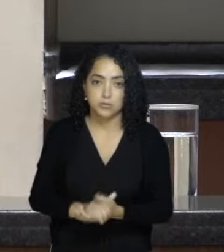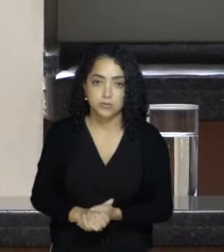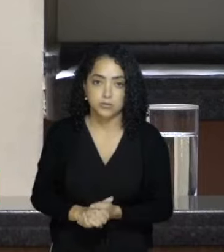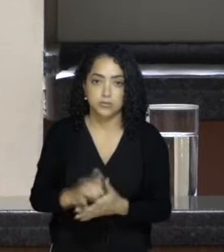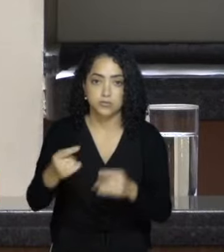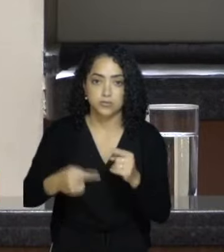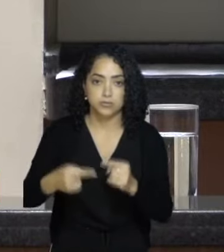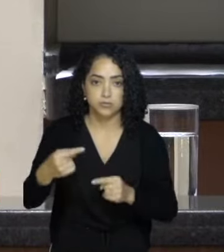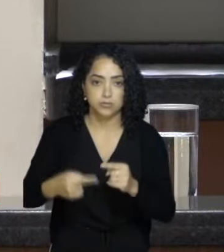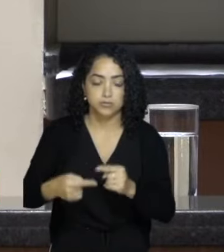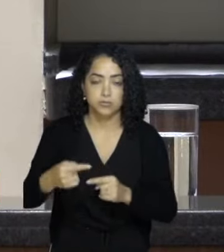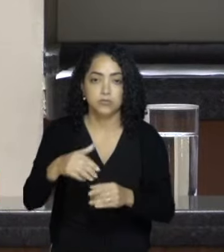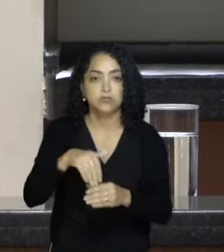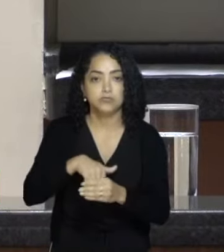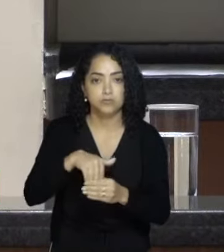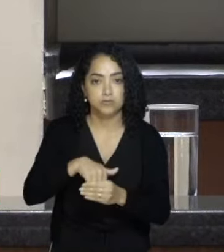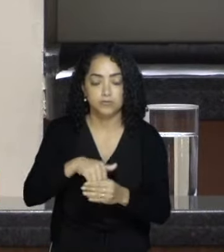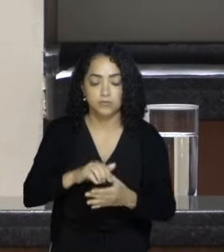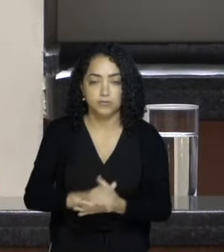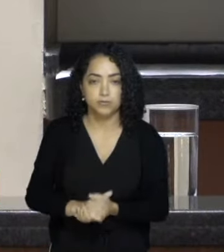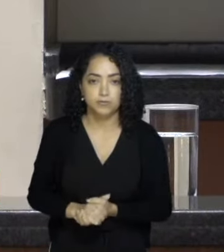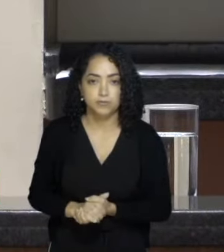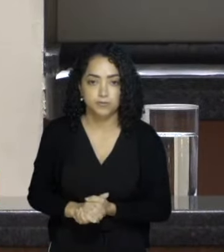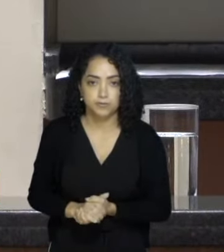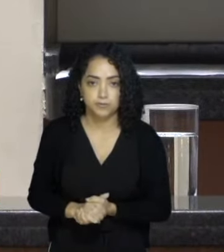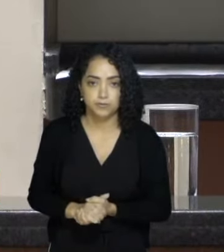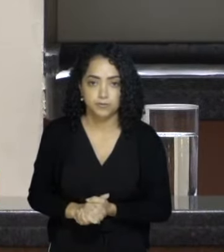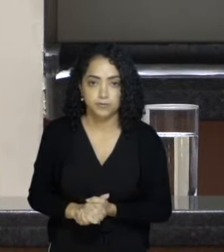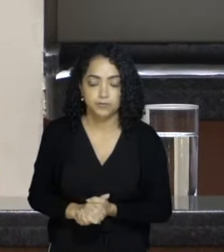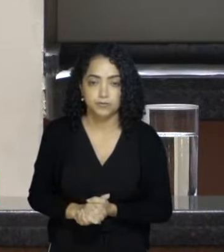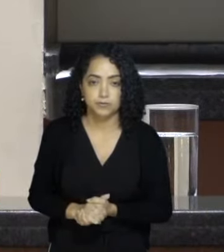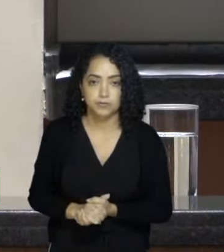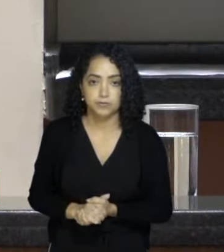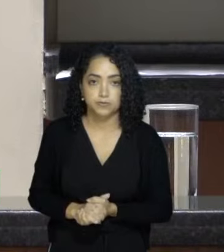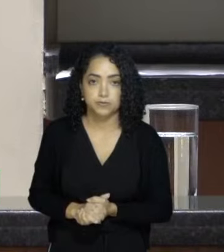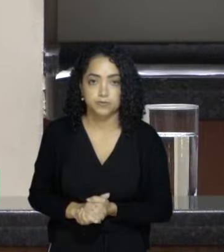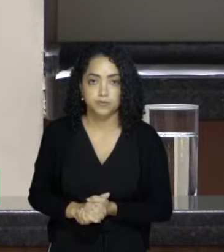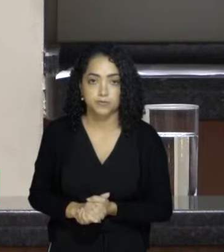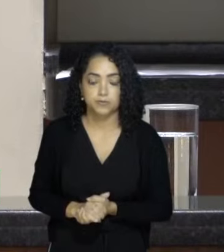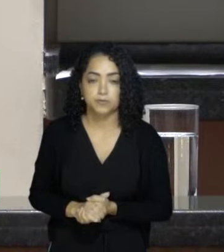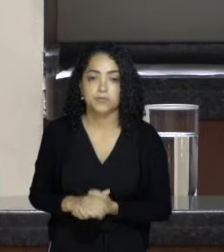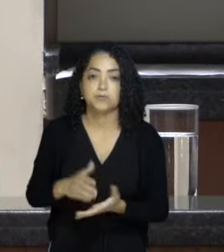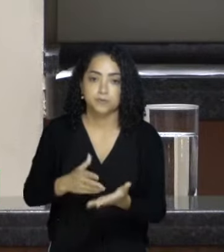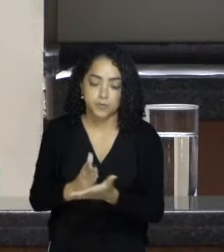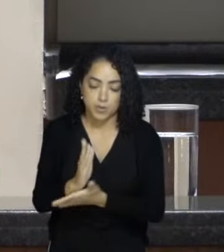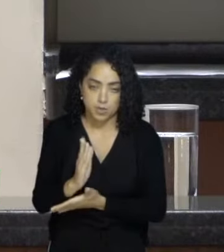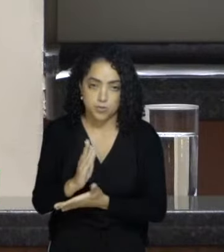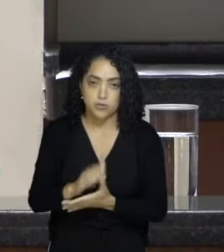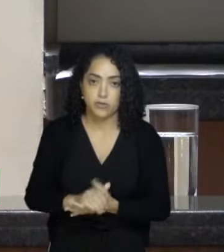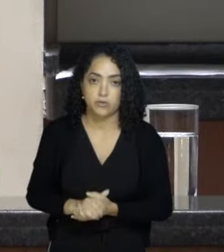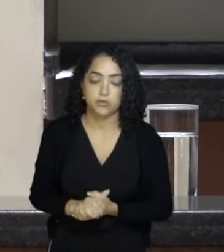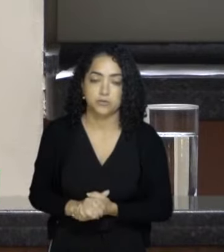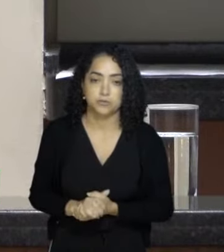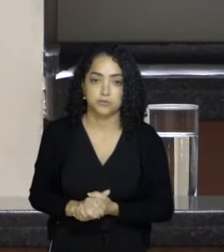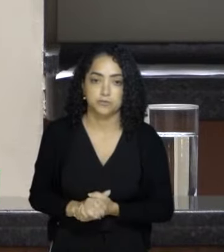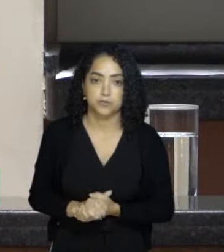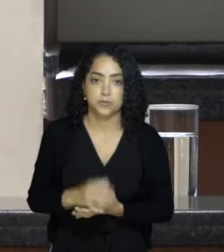discussão. Não havendo quem queira discutir, é em votação. Deputados que aprovam, permaneçam como se encontram. Aprovado por unanimidade.